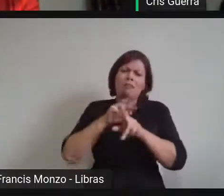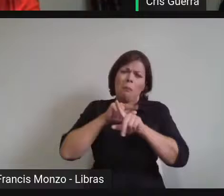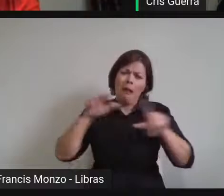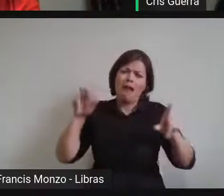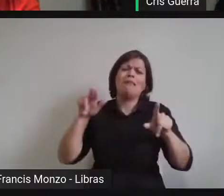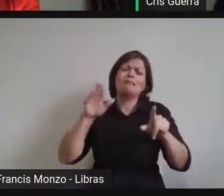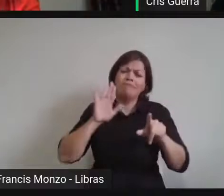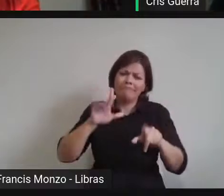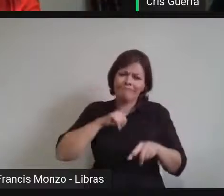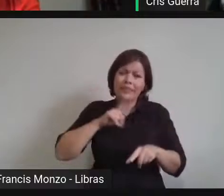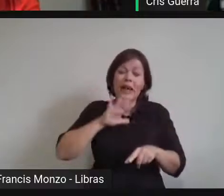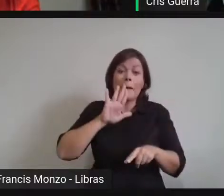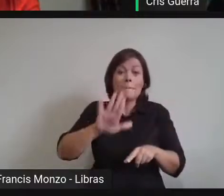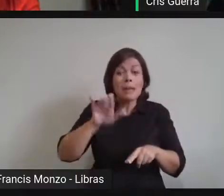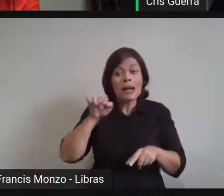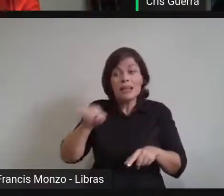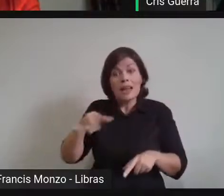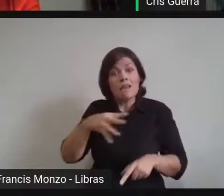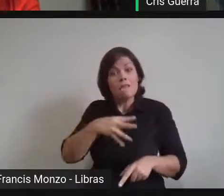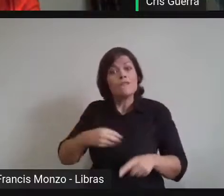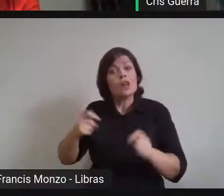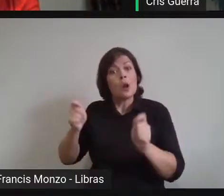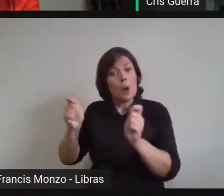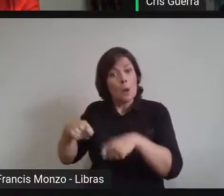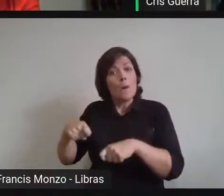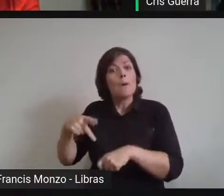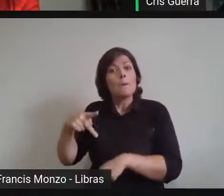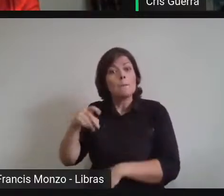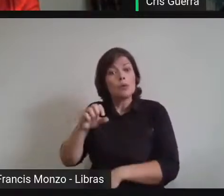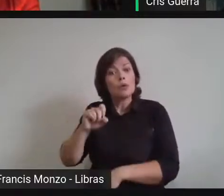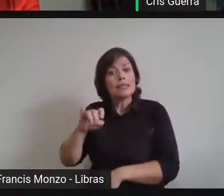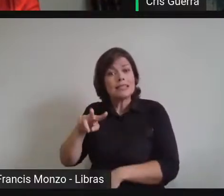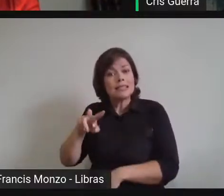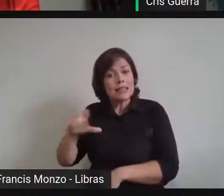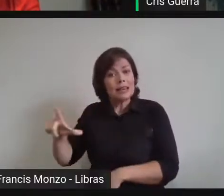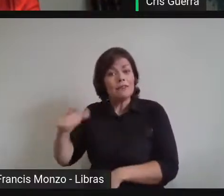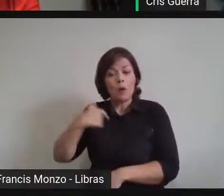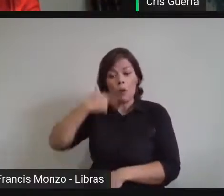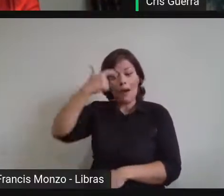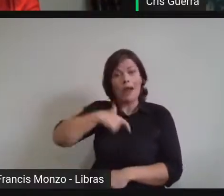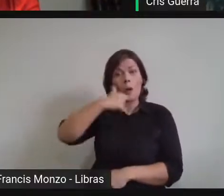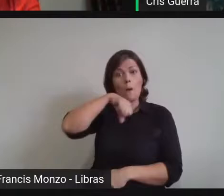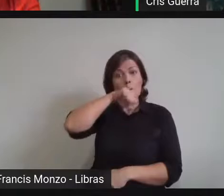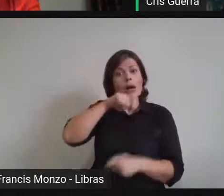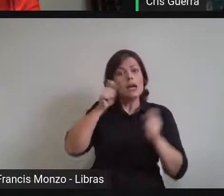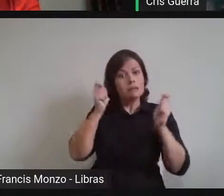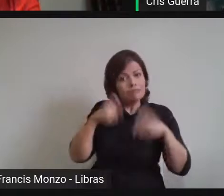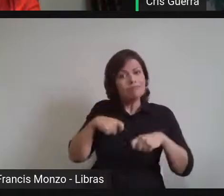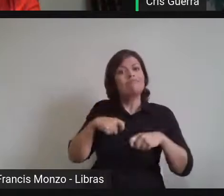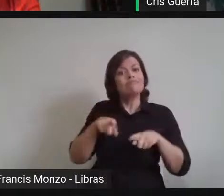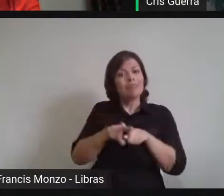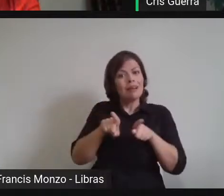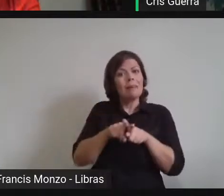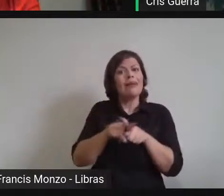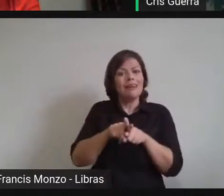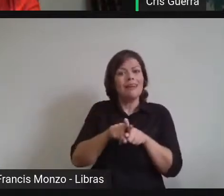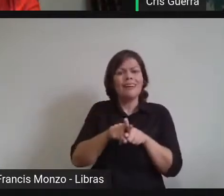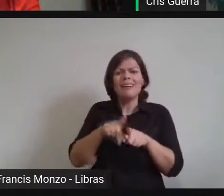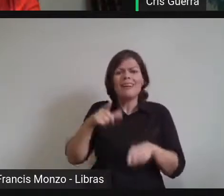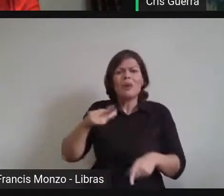seres possíveis de um mundo possível. Então, acho que a gente precisa tirar essa obrigação, né, de querer tudo,